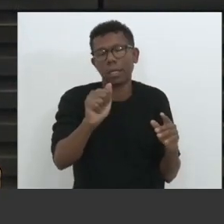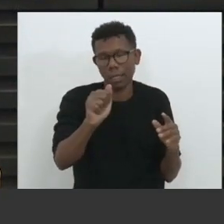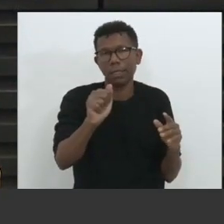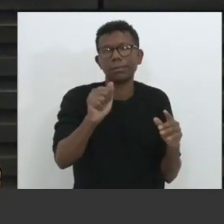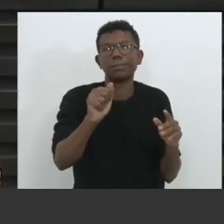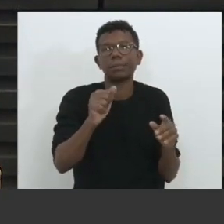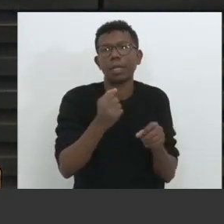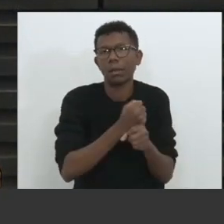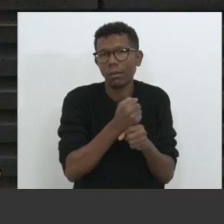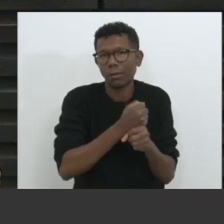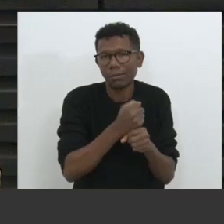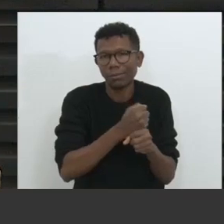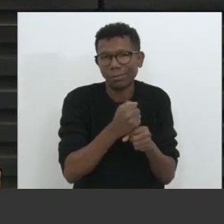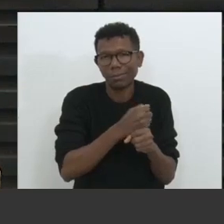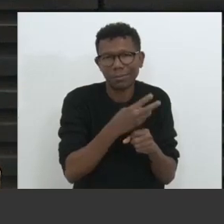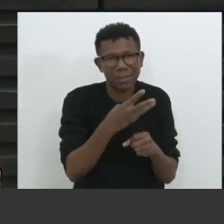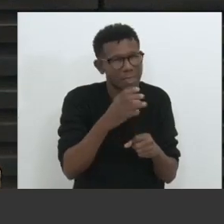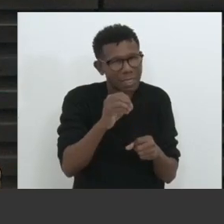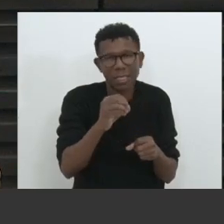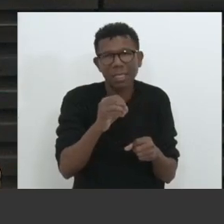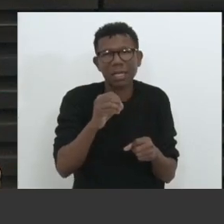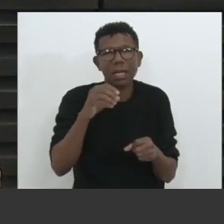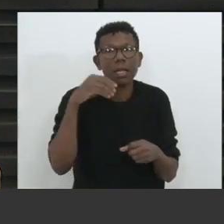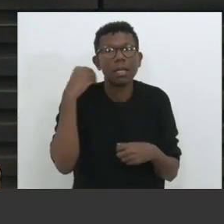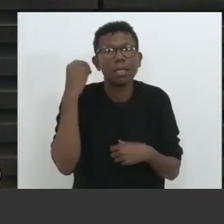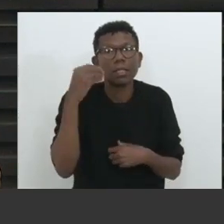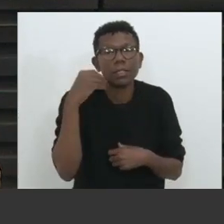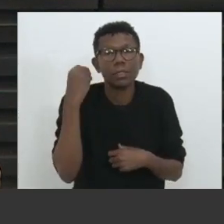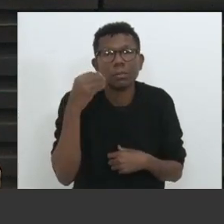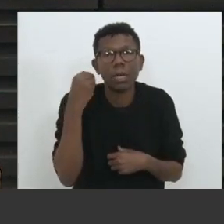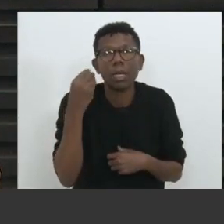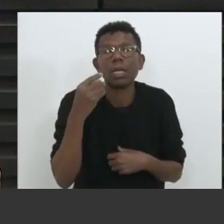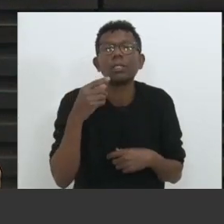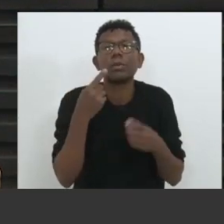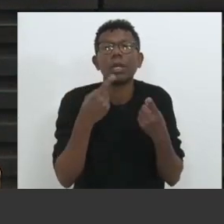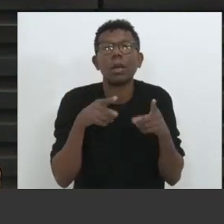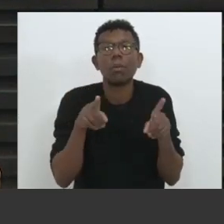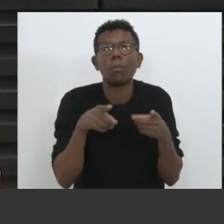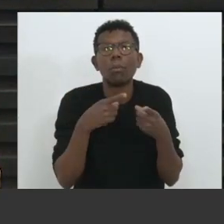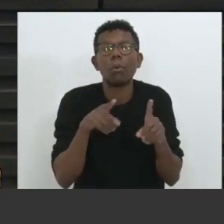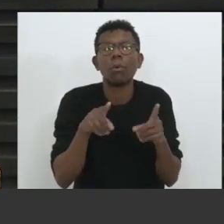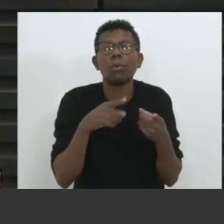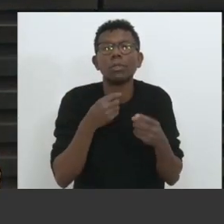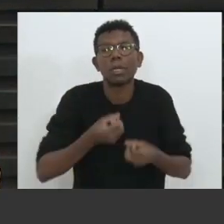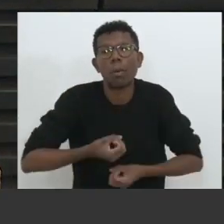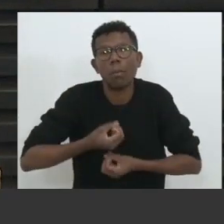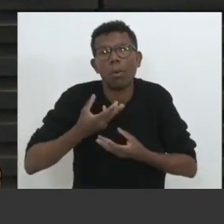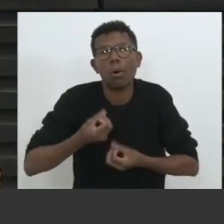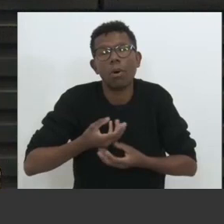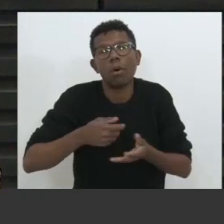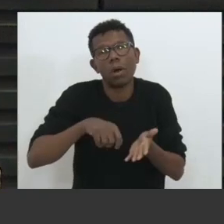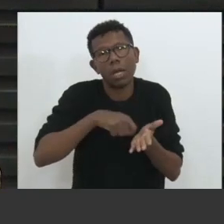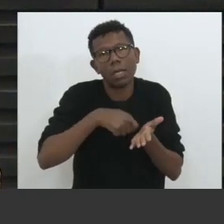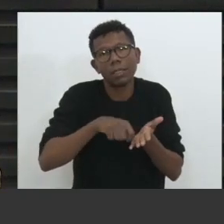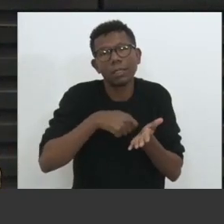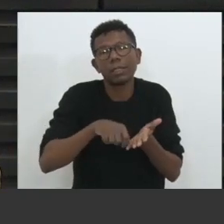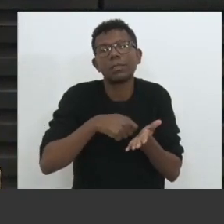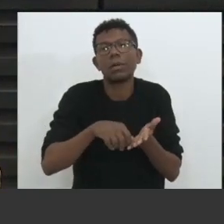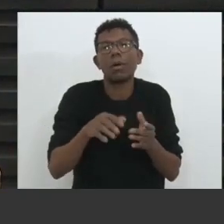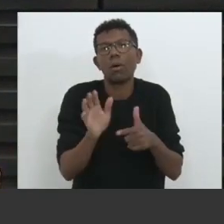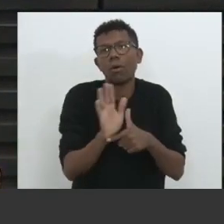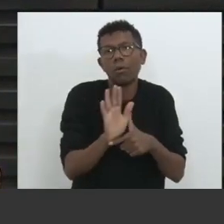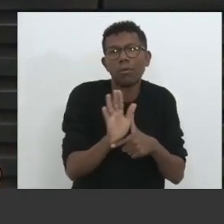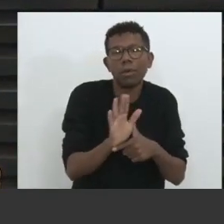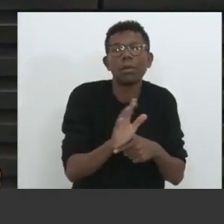anos de experiência o permitiram atuar como músico poeta escritor roteirista produtor